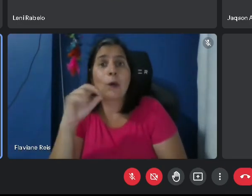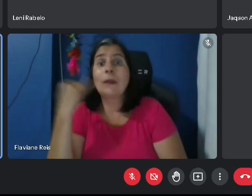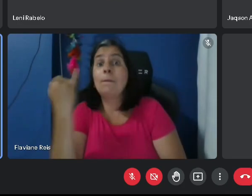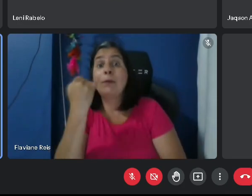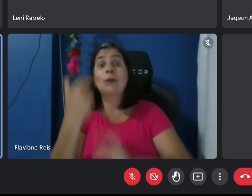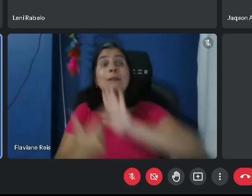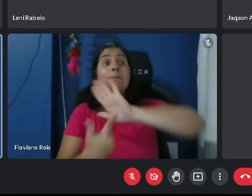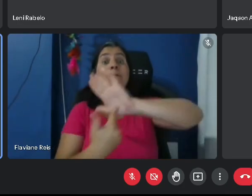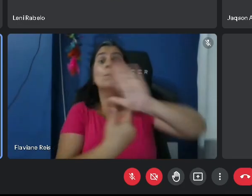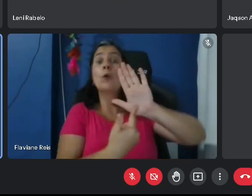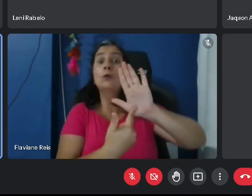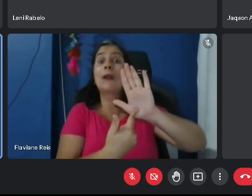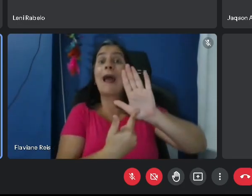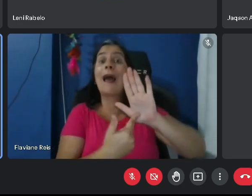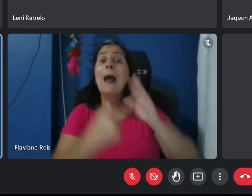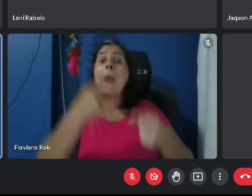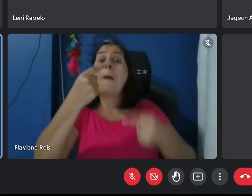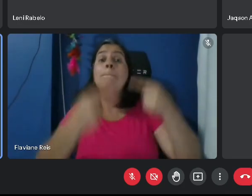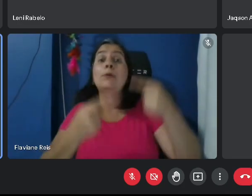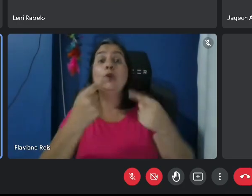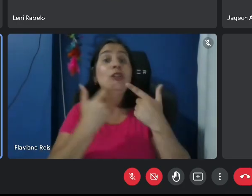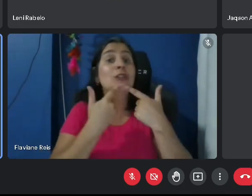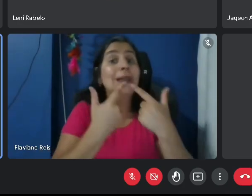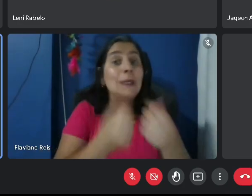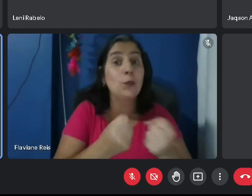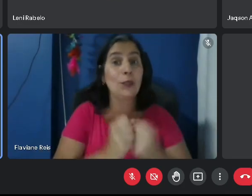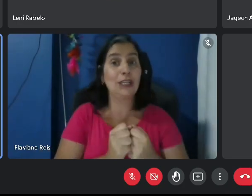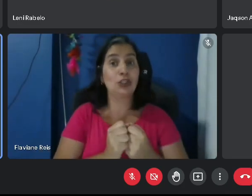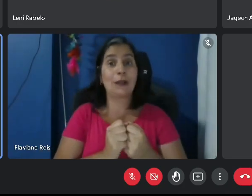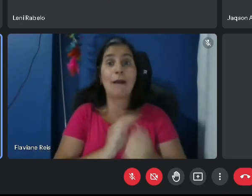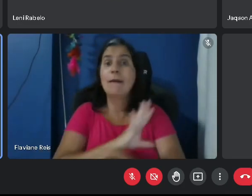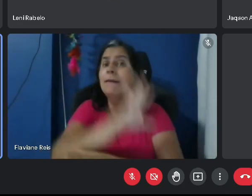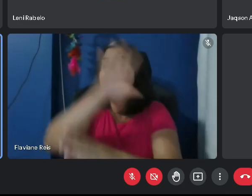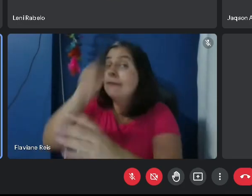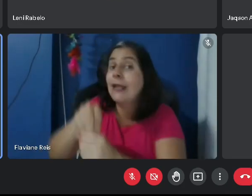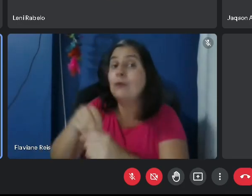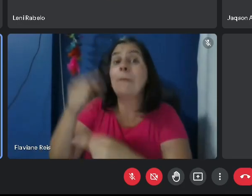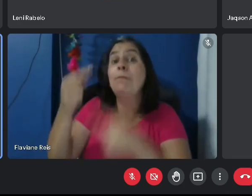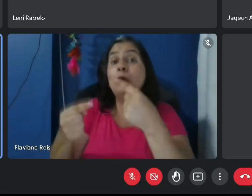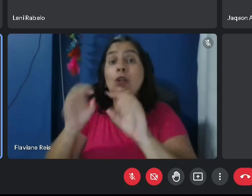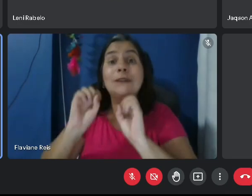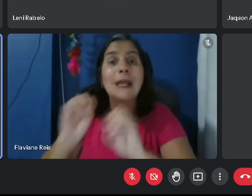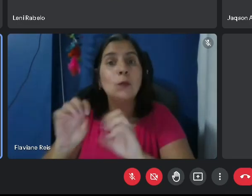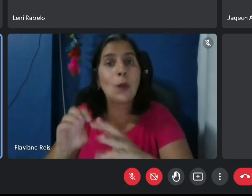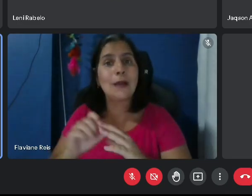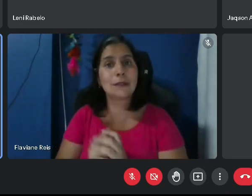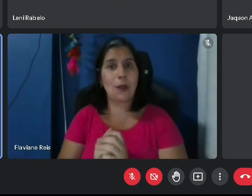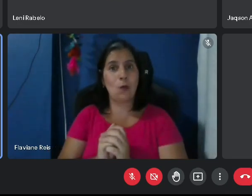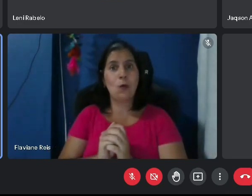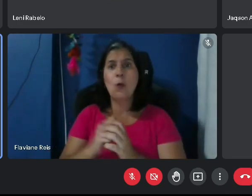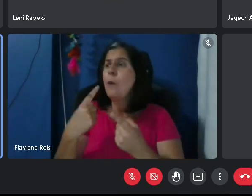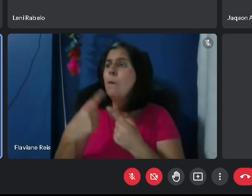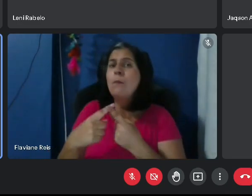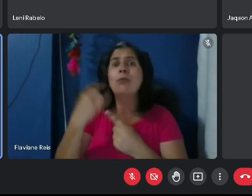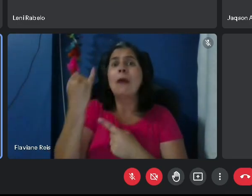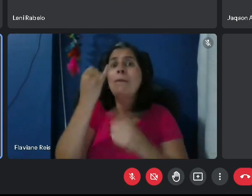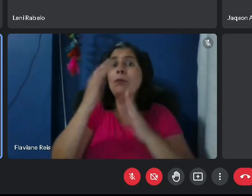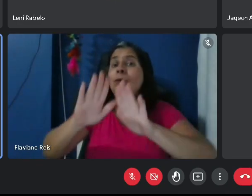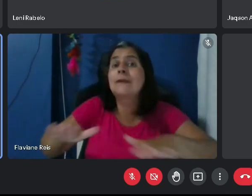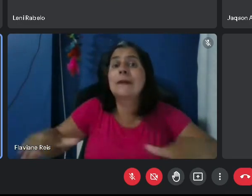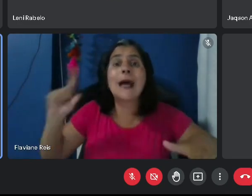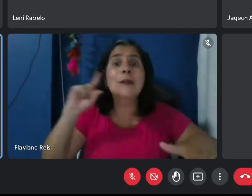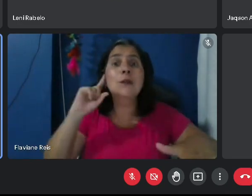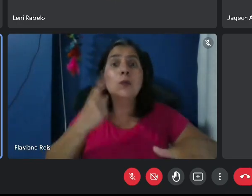lei efetiva realmente, para que ela se mostre como uma política linguística, que ela tenha